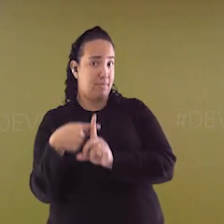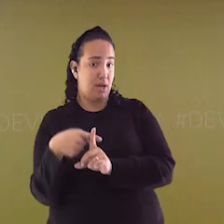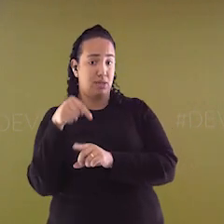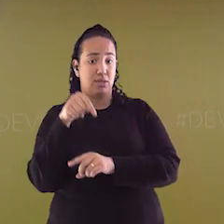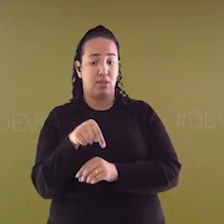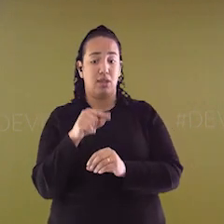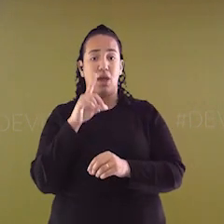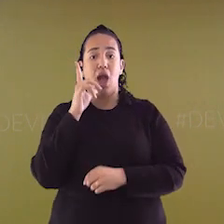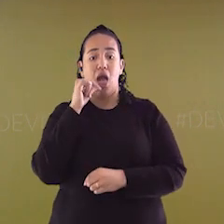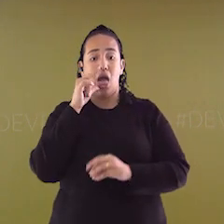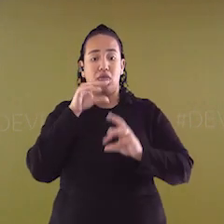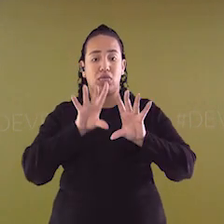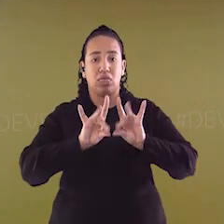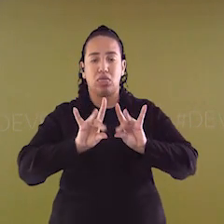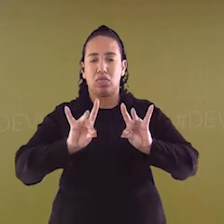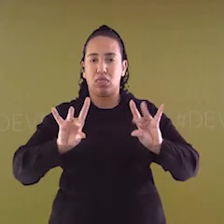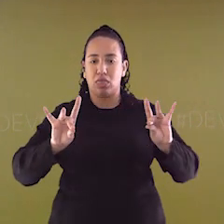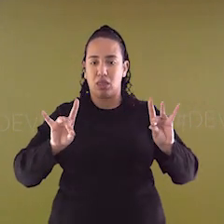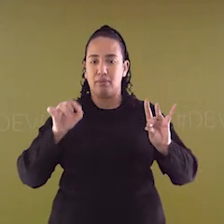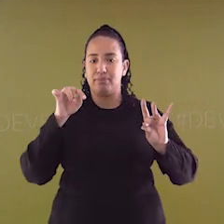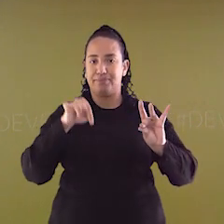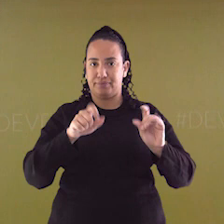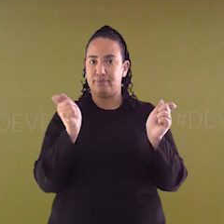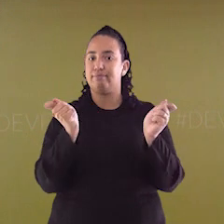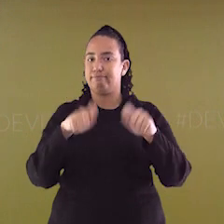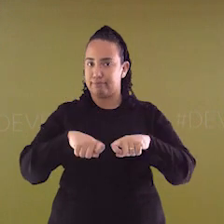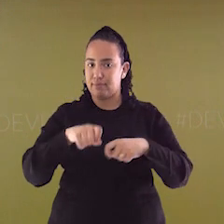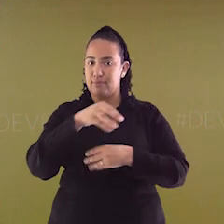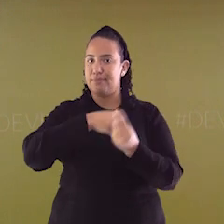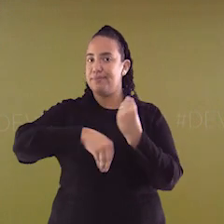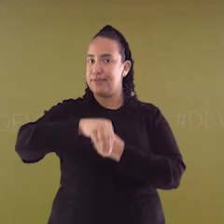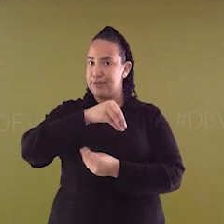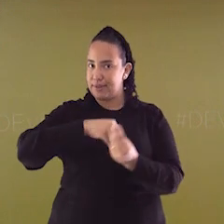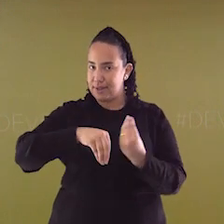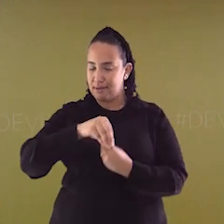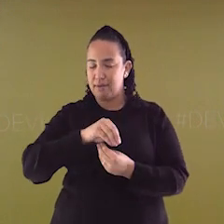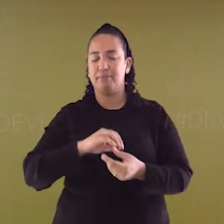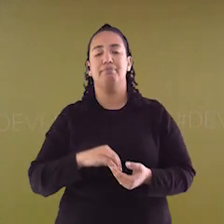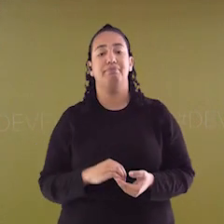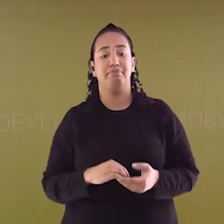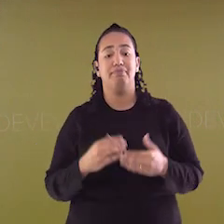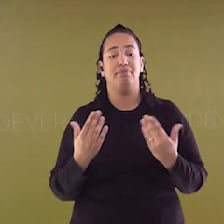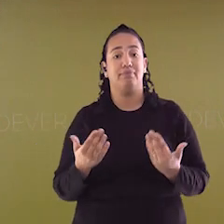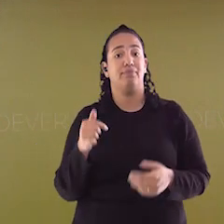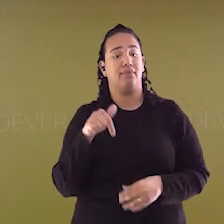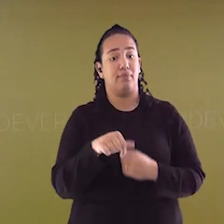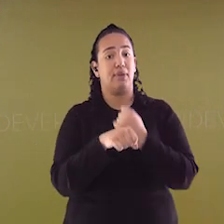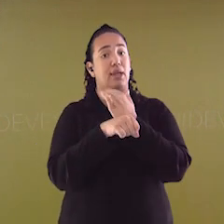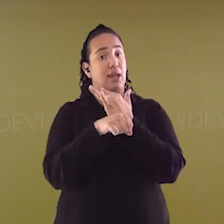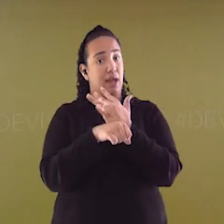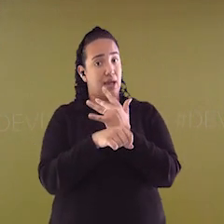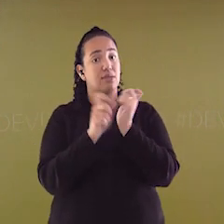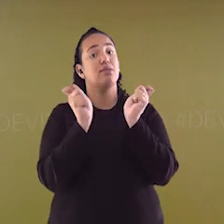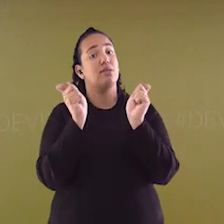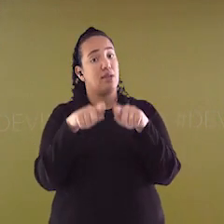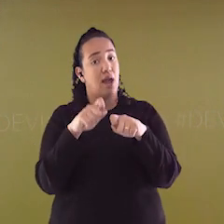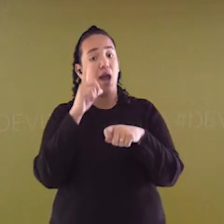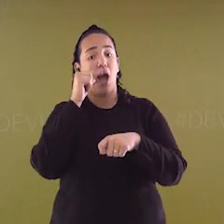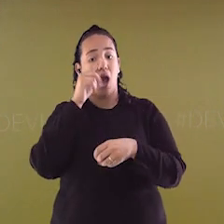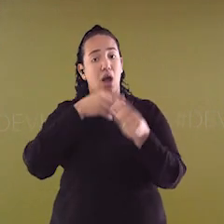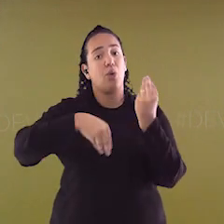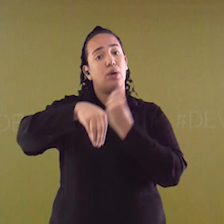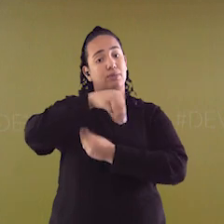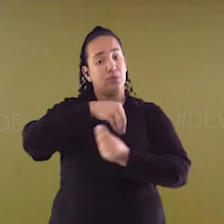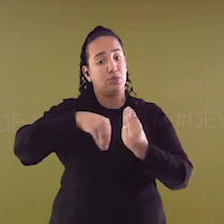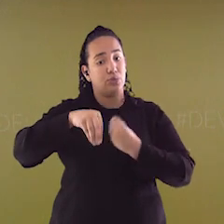aquosa. Ou seja, uma solução aquosa é aquela que pode ser dissolvida em água. Sendo assim, os ácidos eles podem